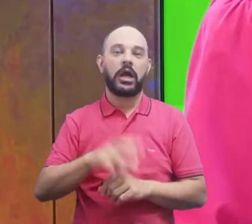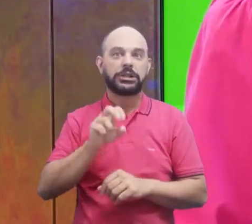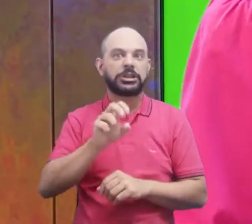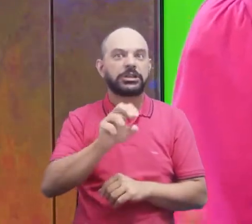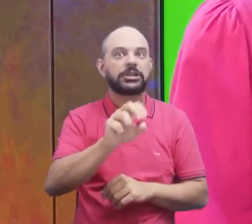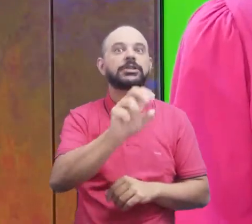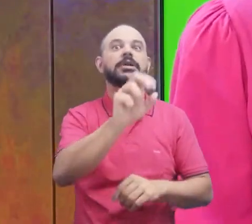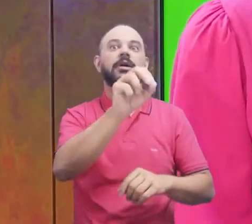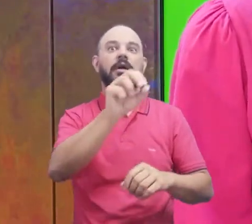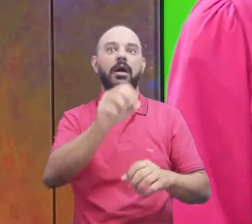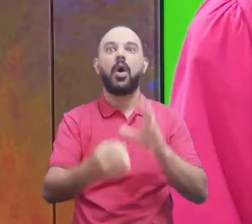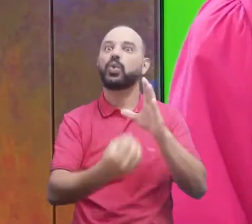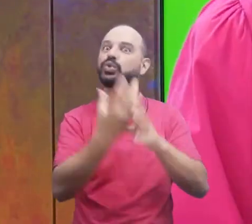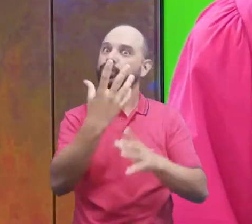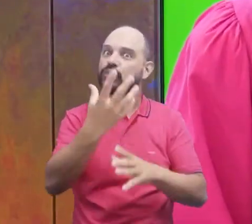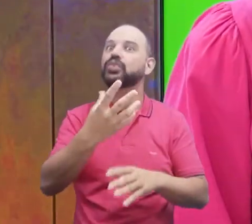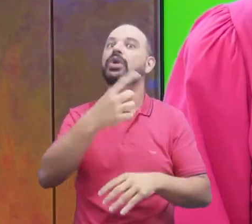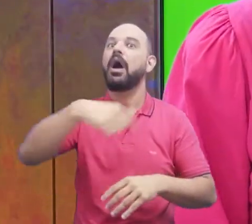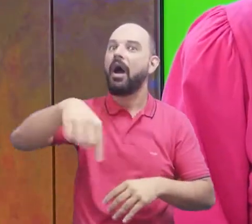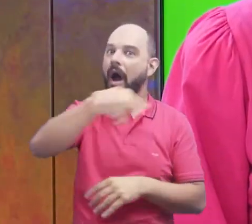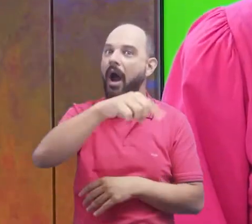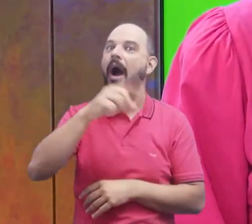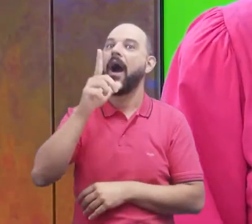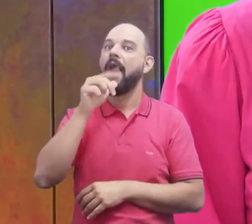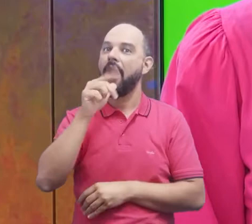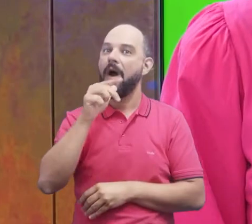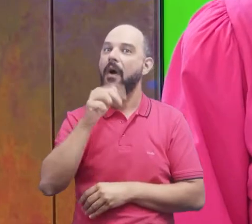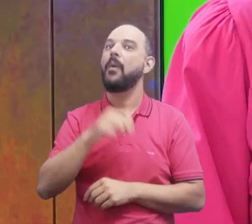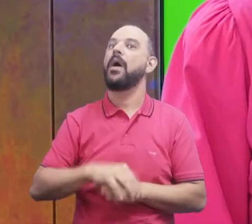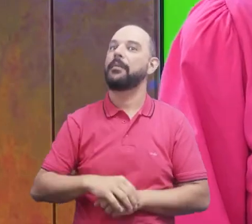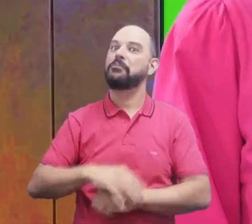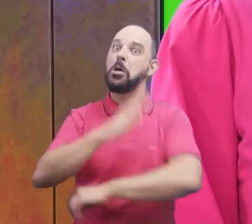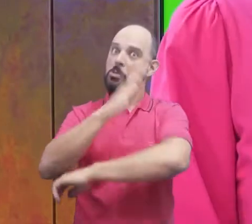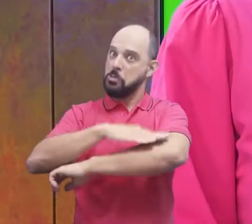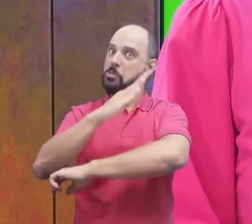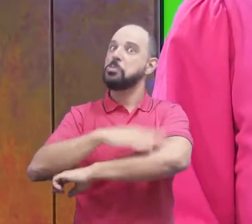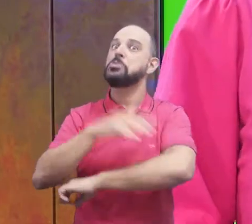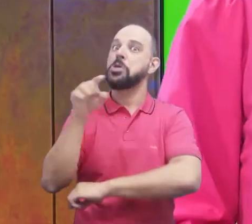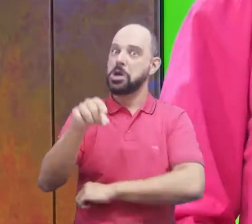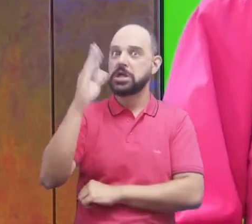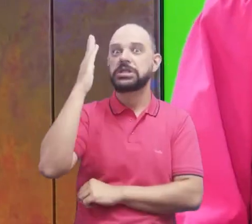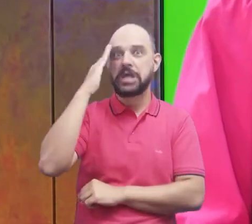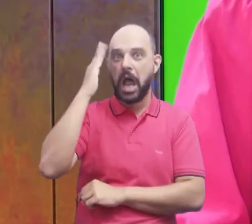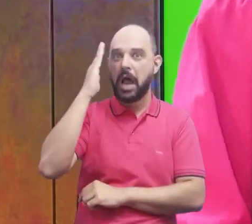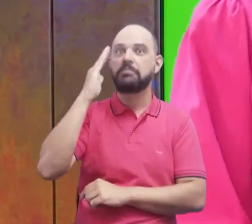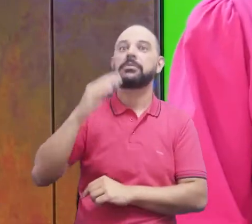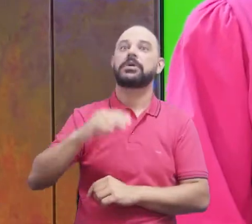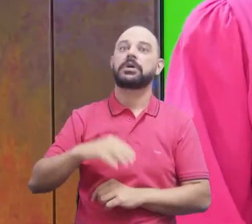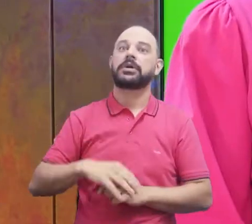bem que os castores formam lagoas, as outras diferenças entre lagos e lagoas não são tão